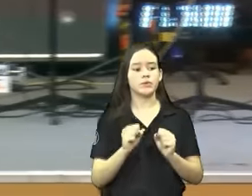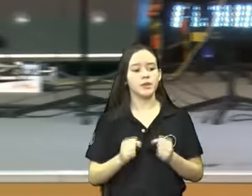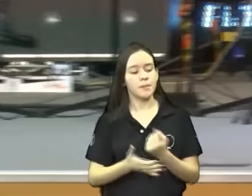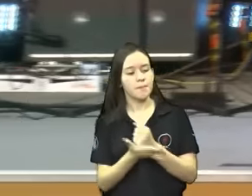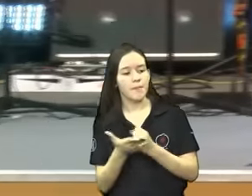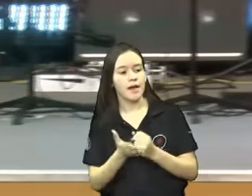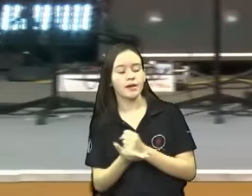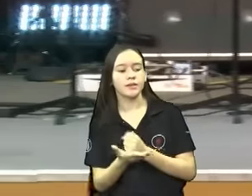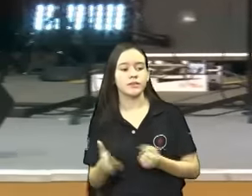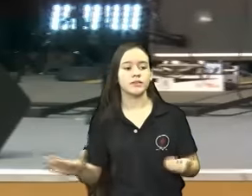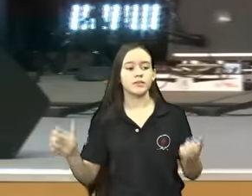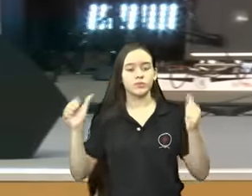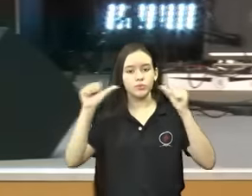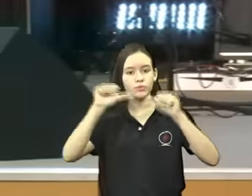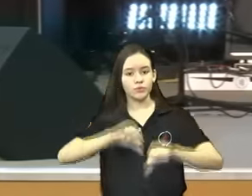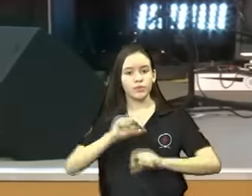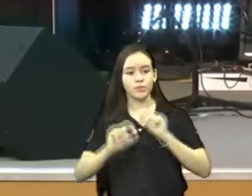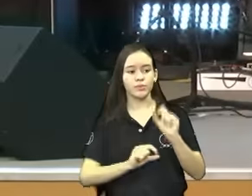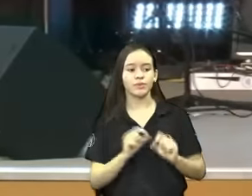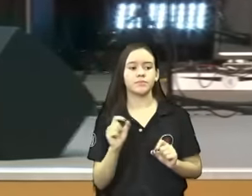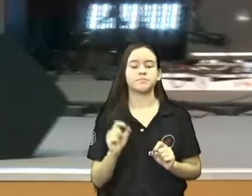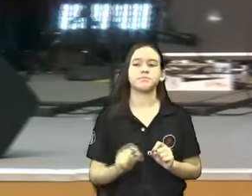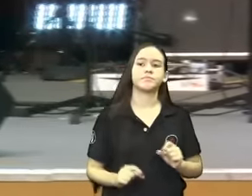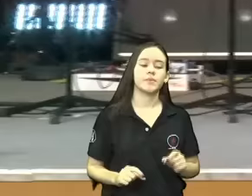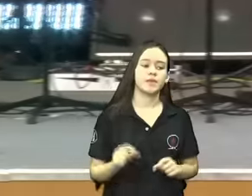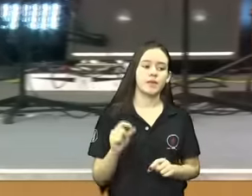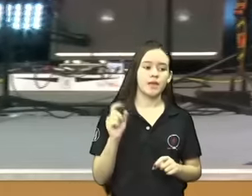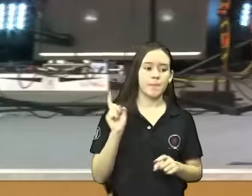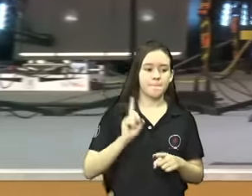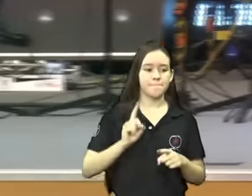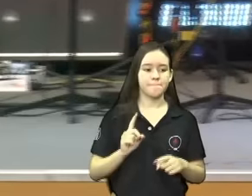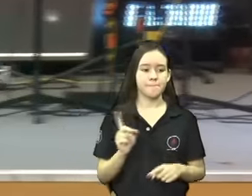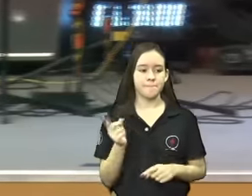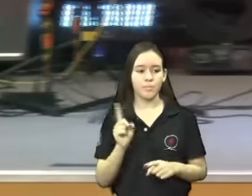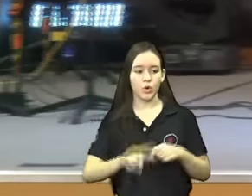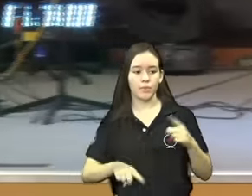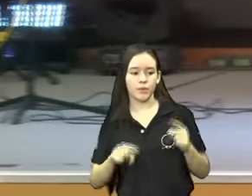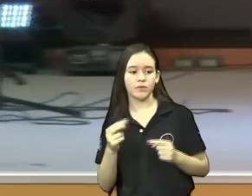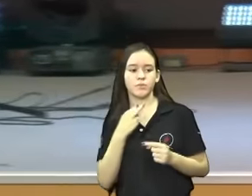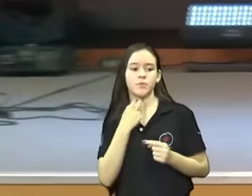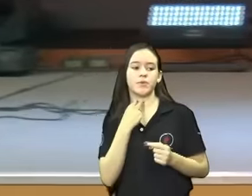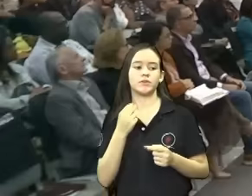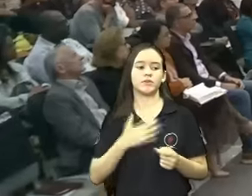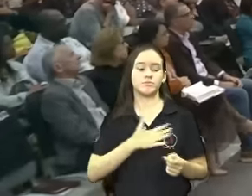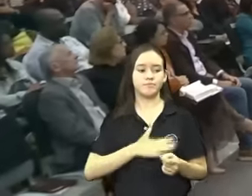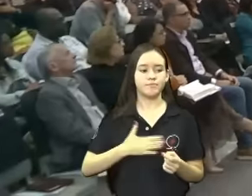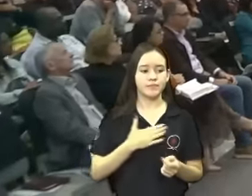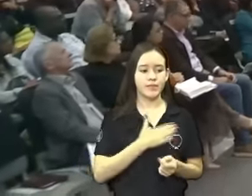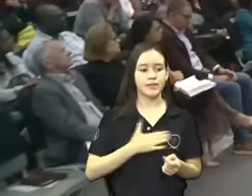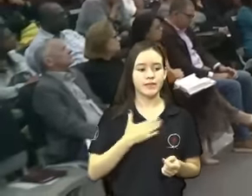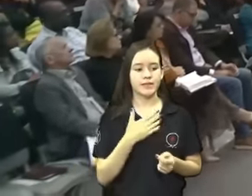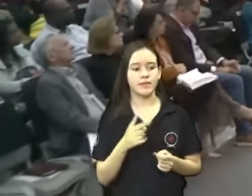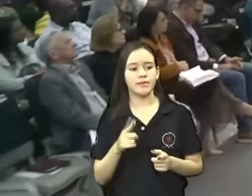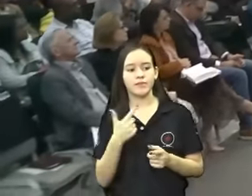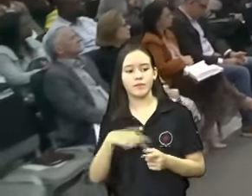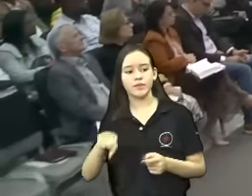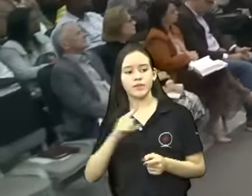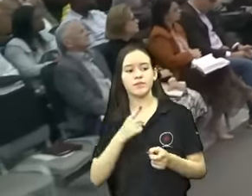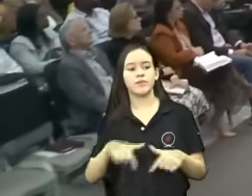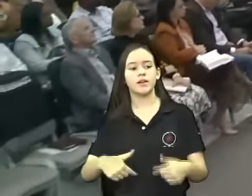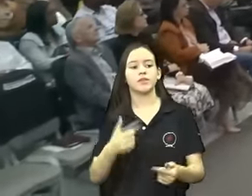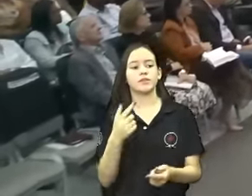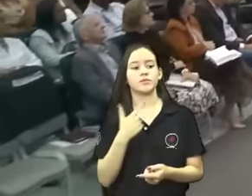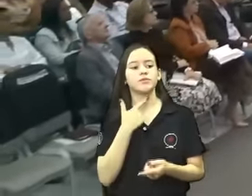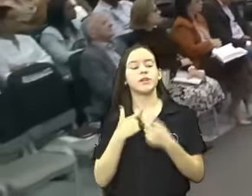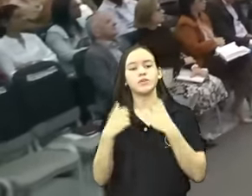destruição é isso aqui é proibido proibir vamos ver do Prazer Cada um faz o que quer não tem